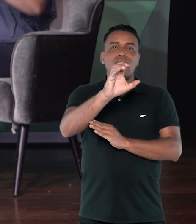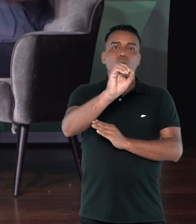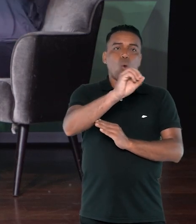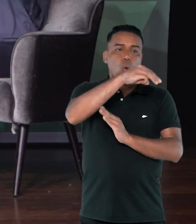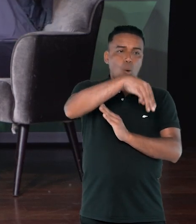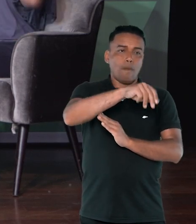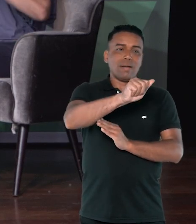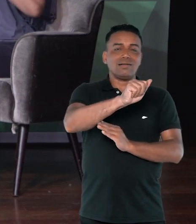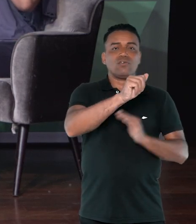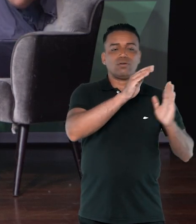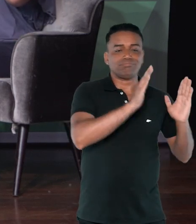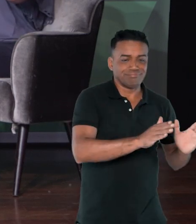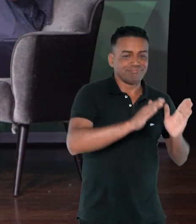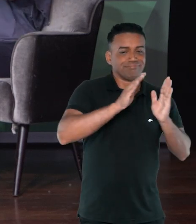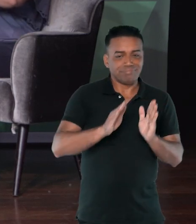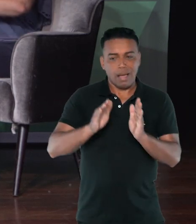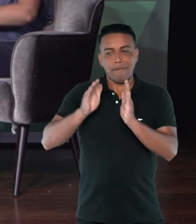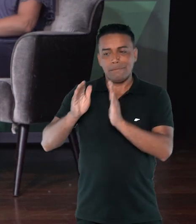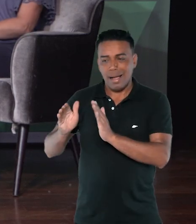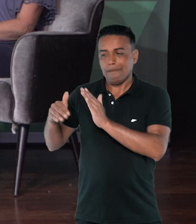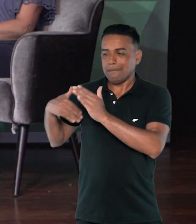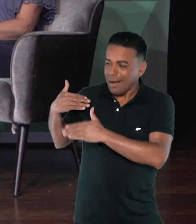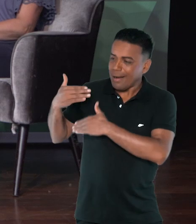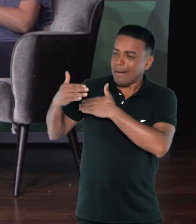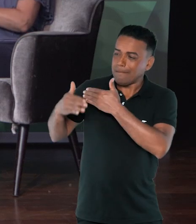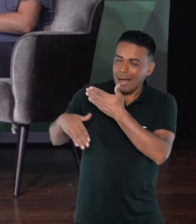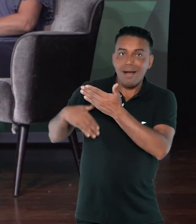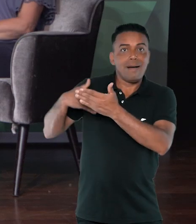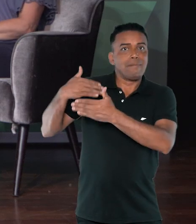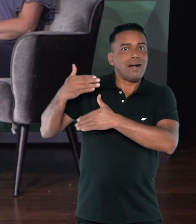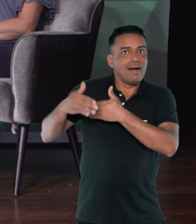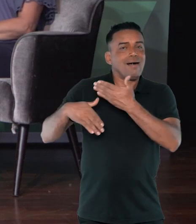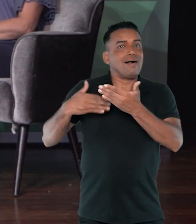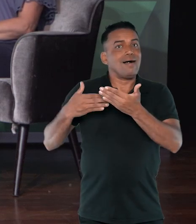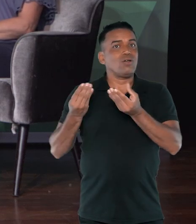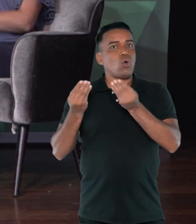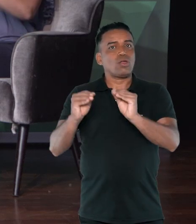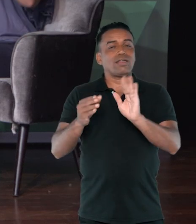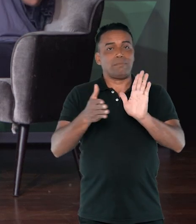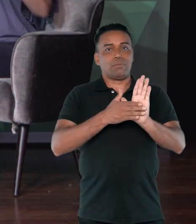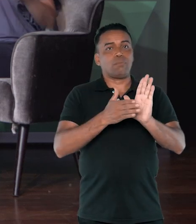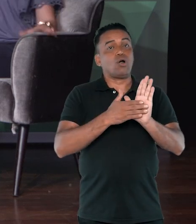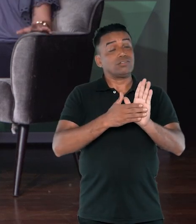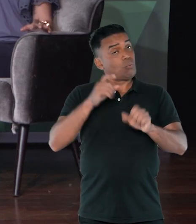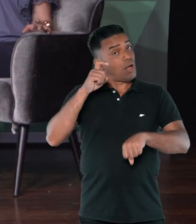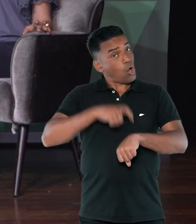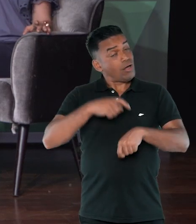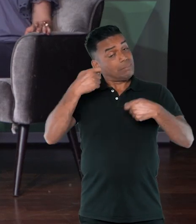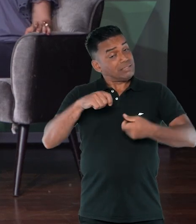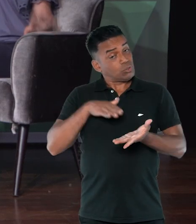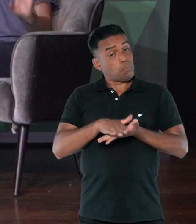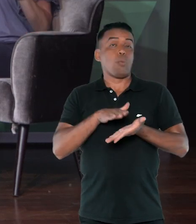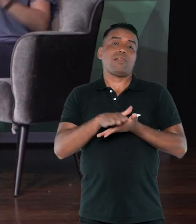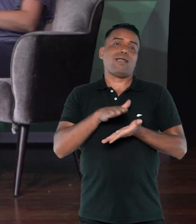Não posso deixar, eu vou ter como meta 20 contos, 20 histórias. E quando eu escrevi a 20ª,